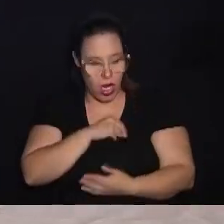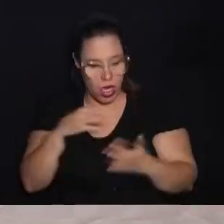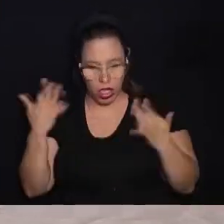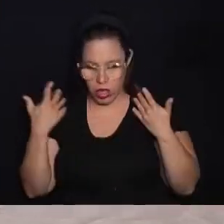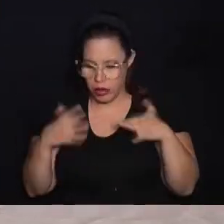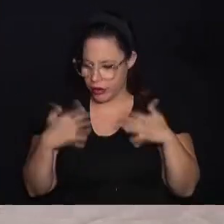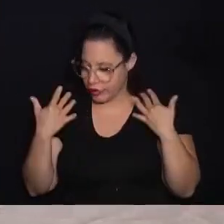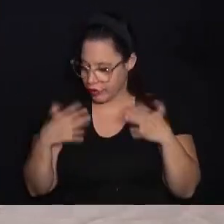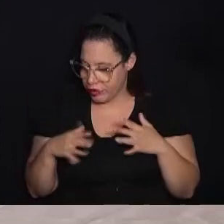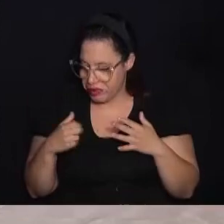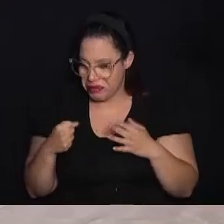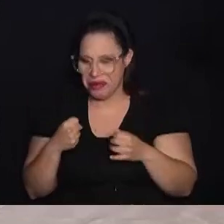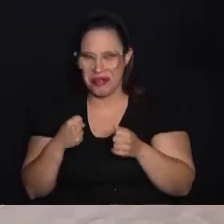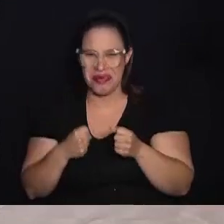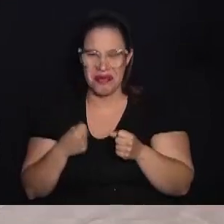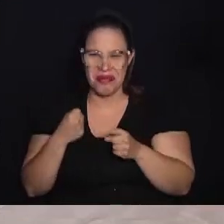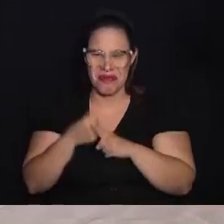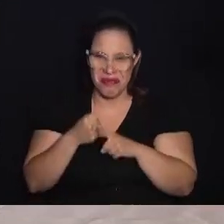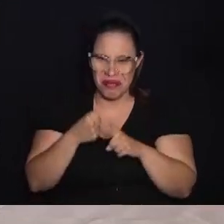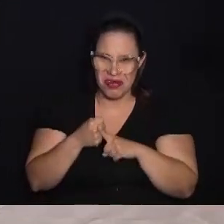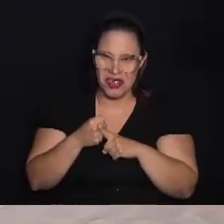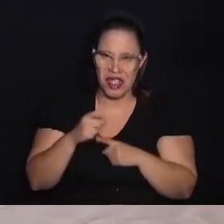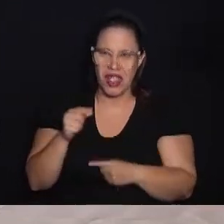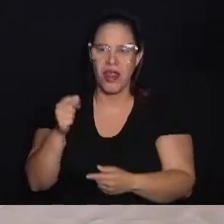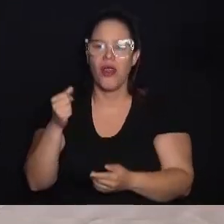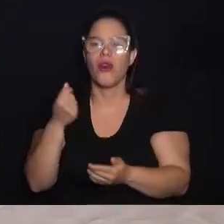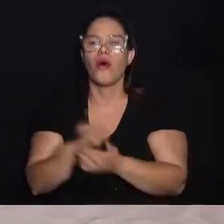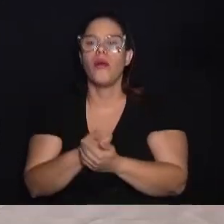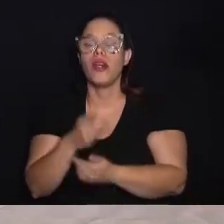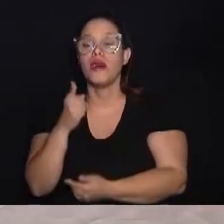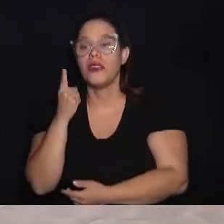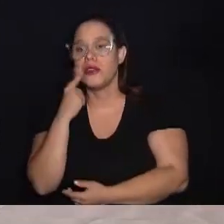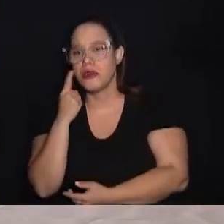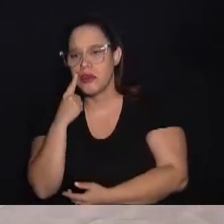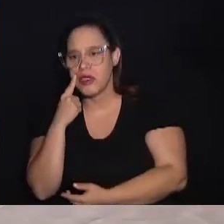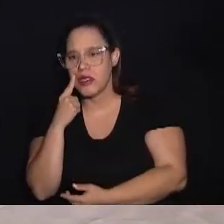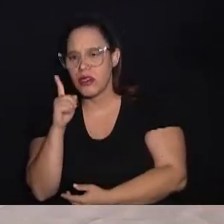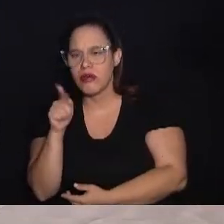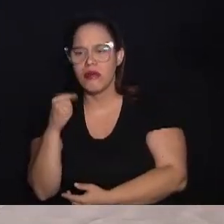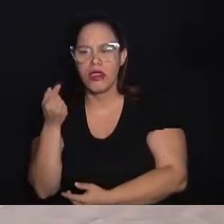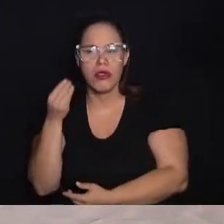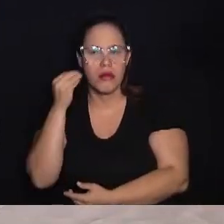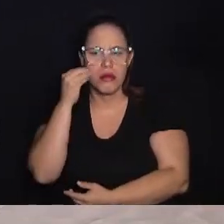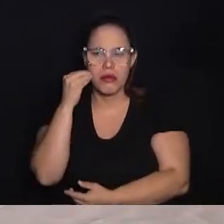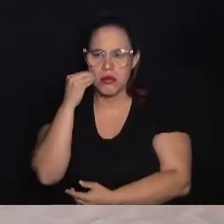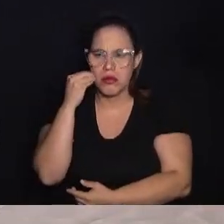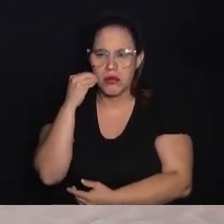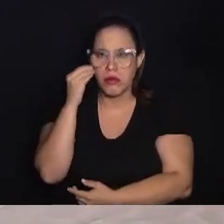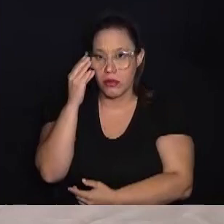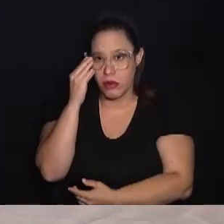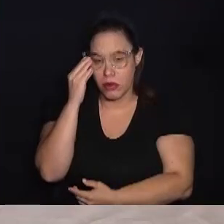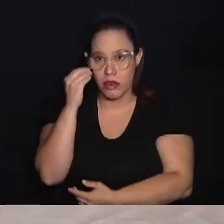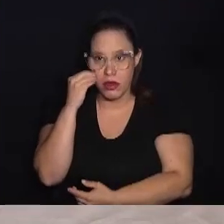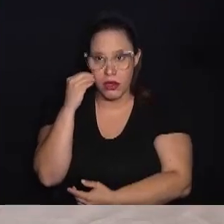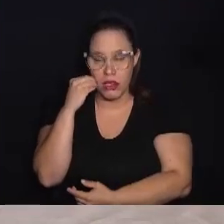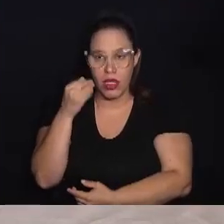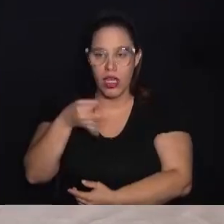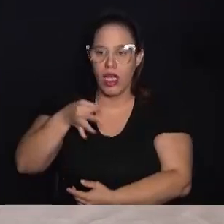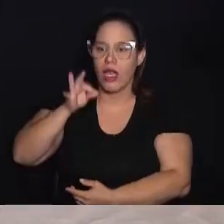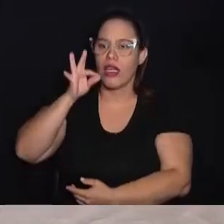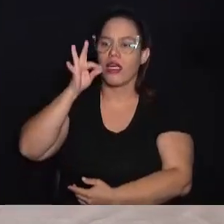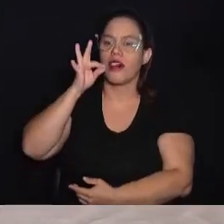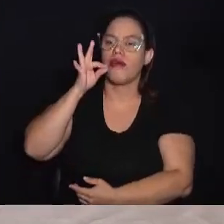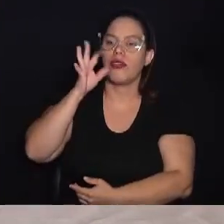certa resistência. E aí, na hora que eu comprei, não, mas deixa eu comprar para ver. Eu vou lá e vou experimentar para ver. Eu tenho muito esse negócio. Né? Deixa eu experimentar esse café, essa marca de